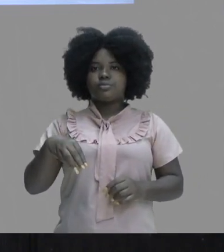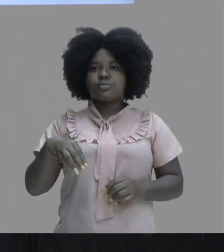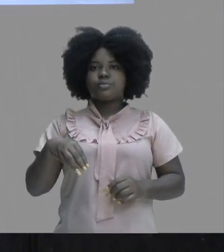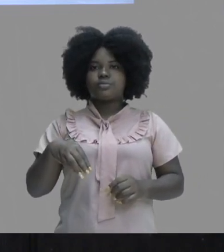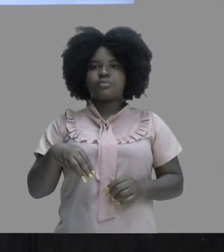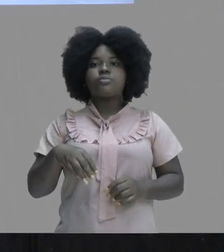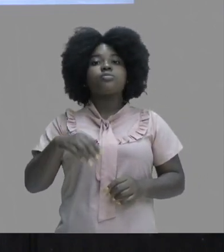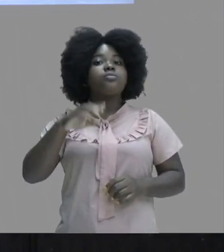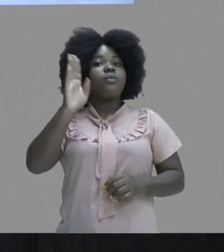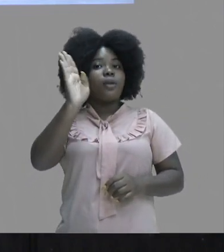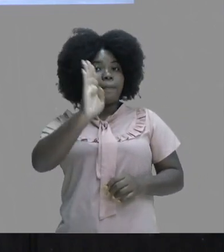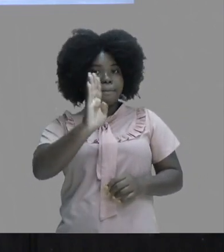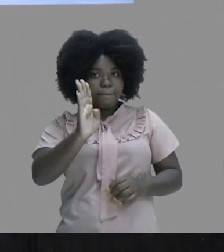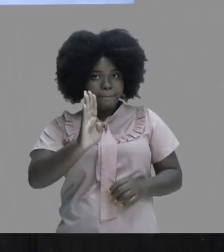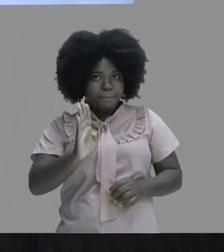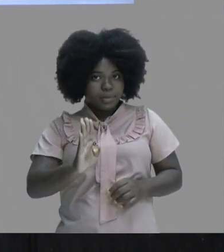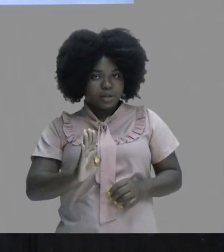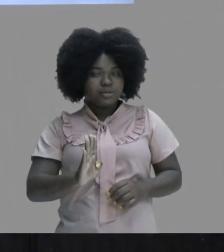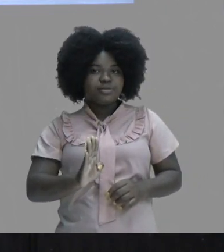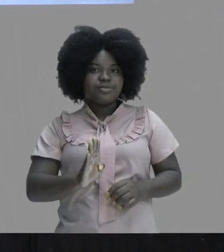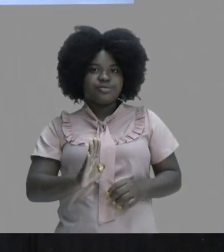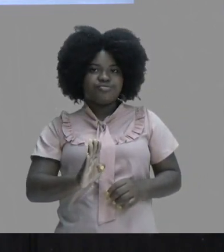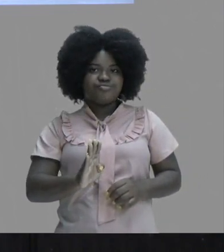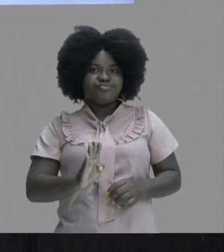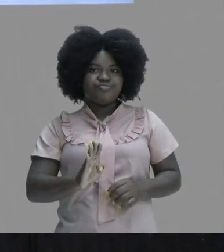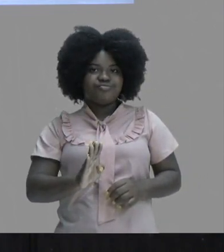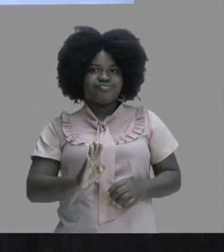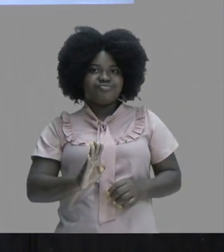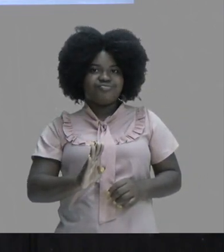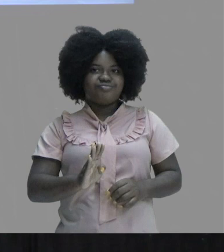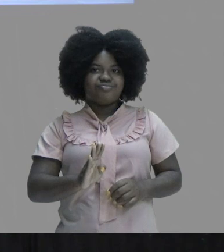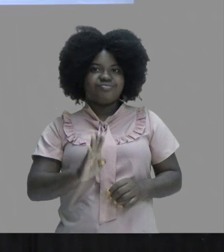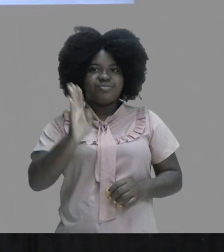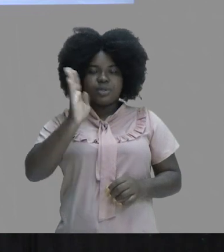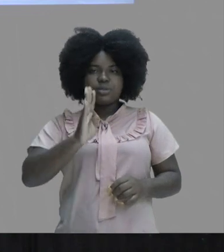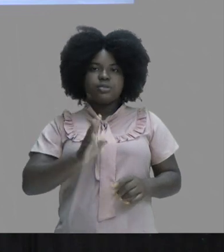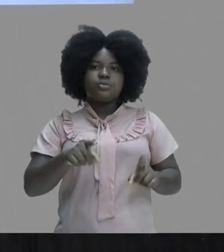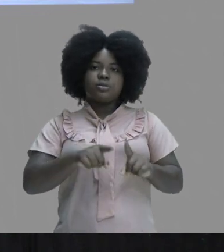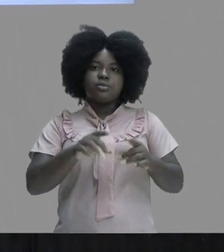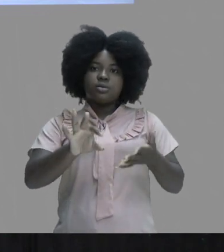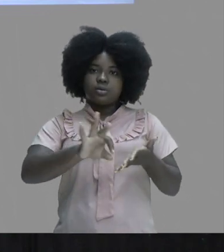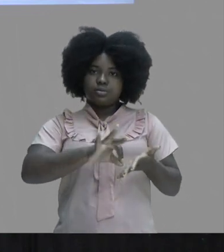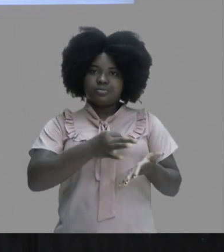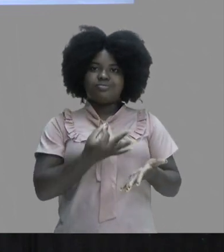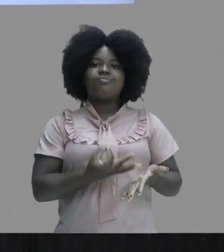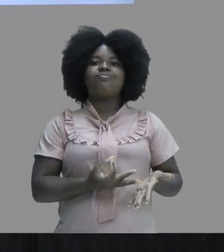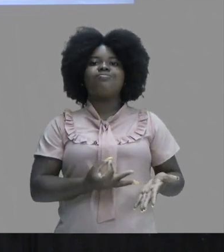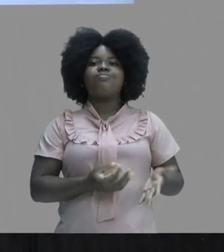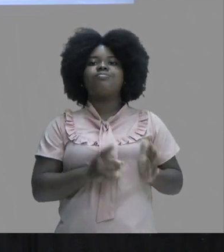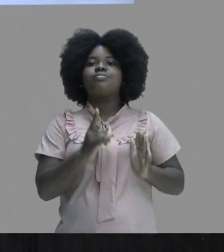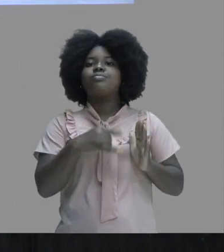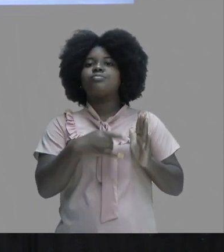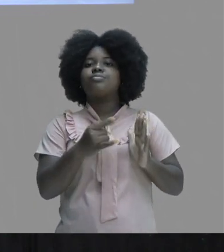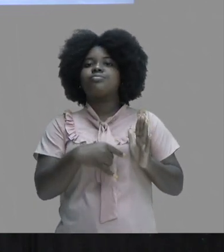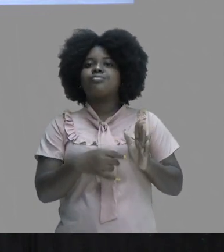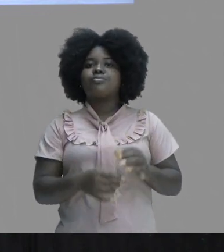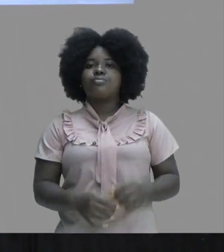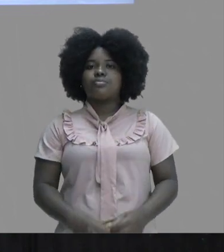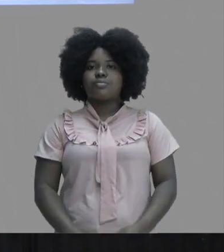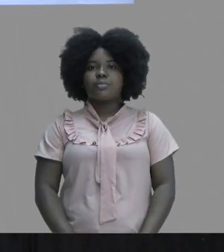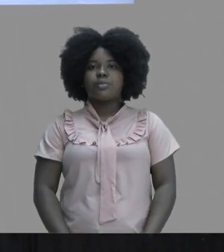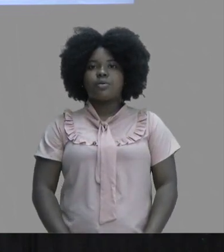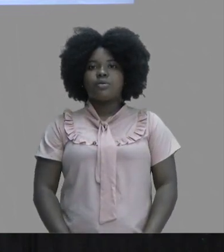Brasil. O Brasil é um desses países signatários da Declaração dos Direitos Humanos. Significa dizer que